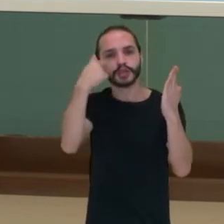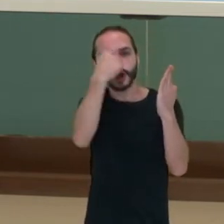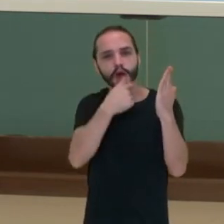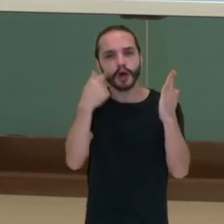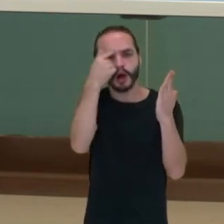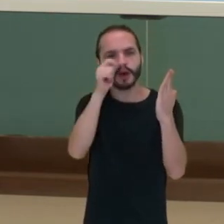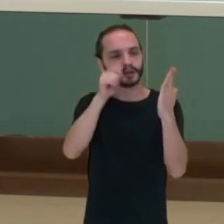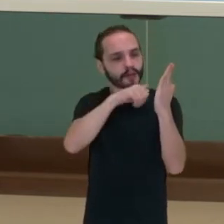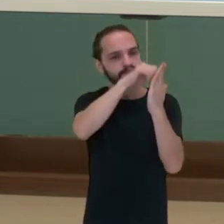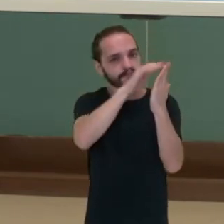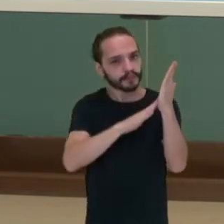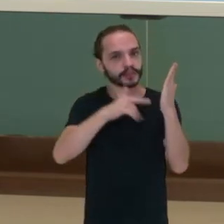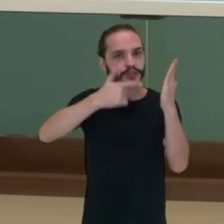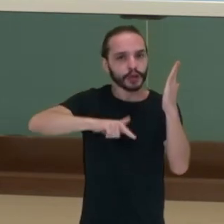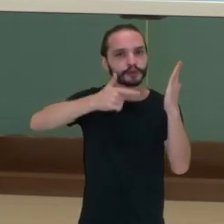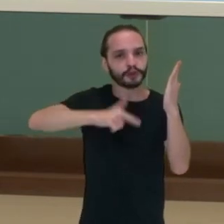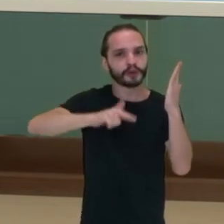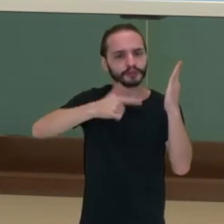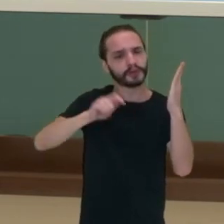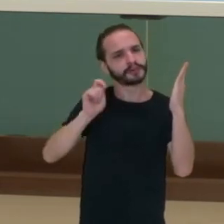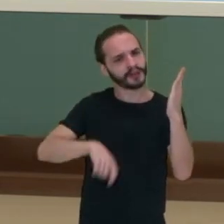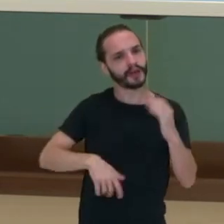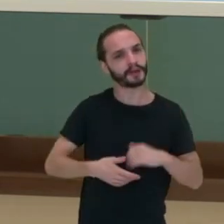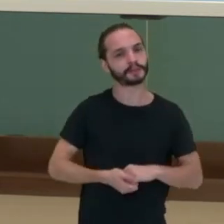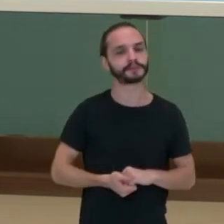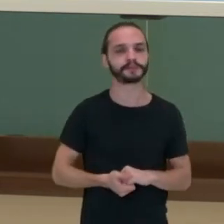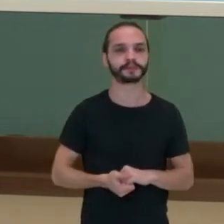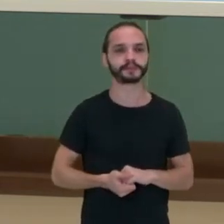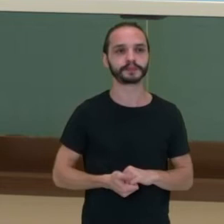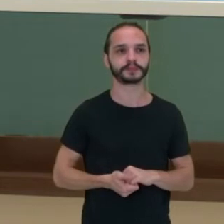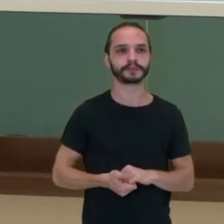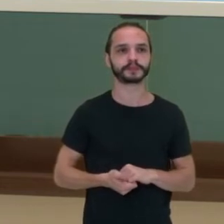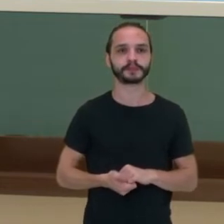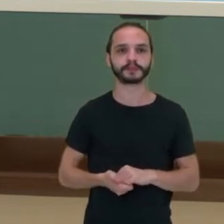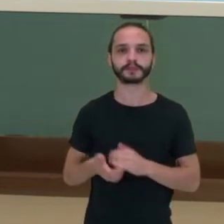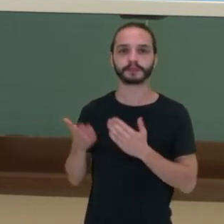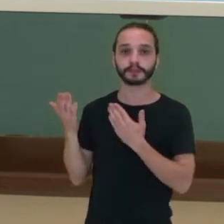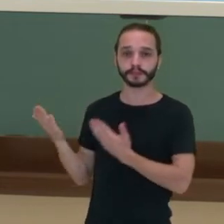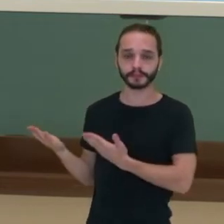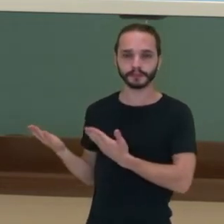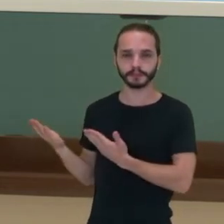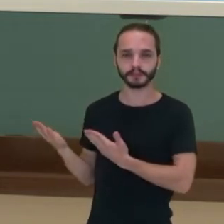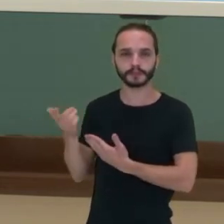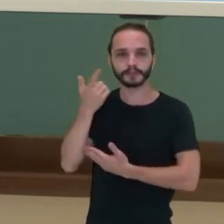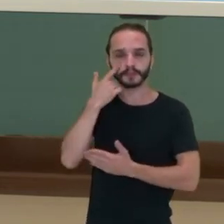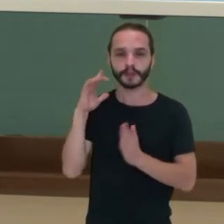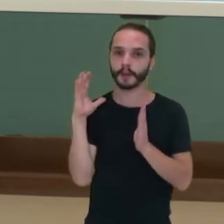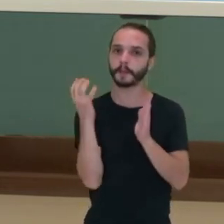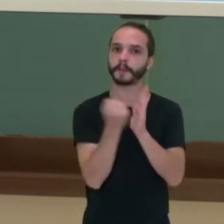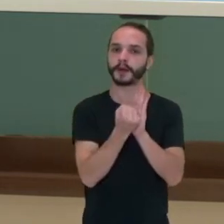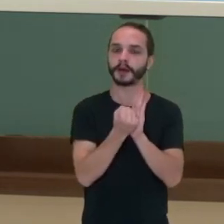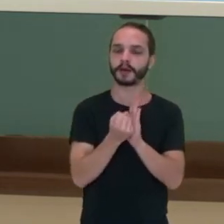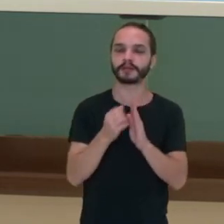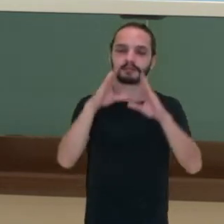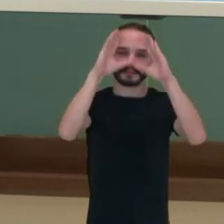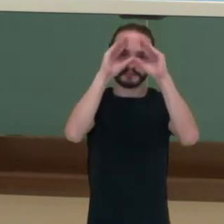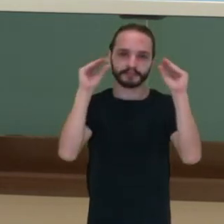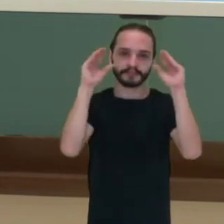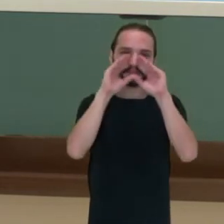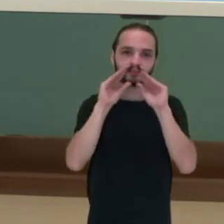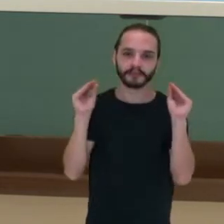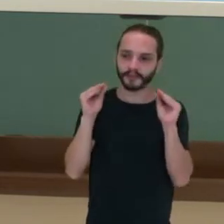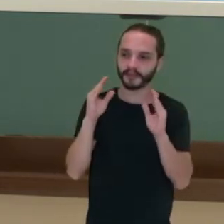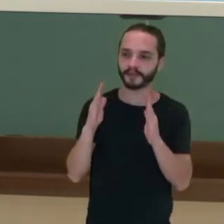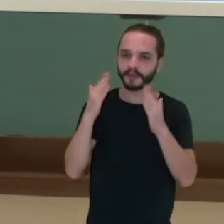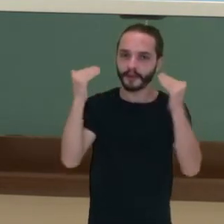camada sem problema nenhum. Então nós temos como figuras emblemáticas desse período, o Renascimento, nós temos Leonardo da Vinci. Leonardo da